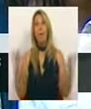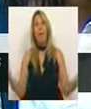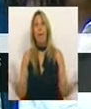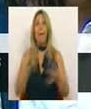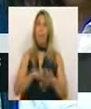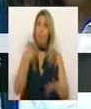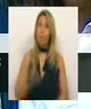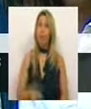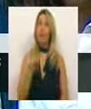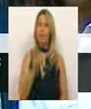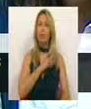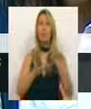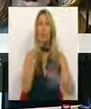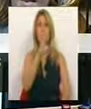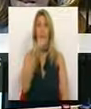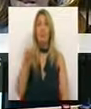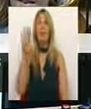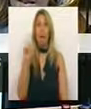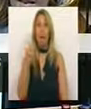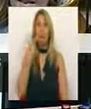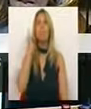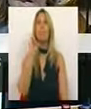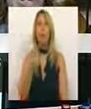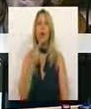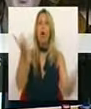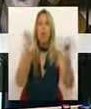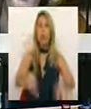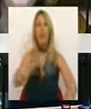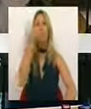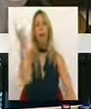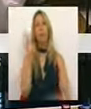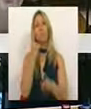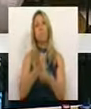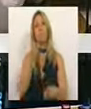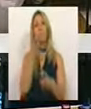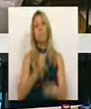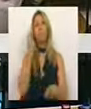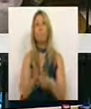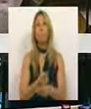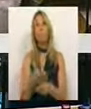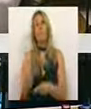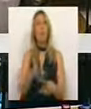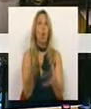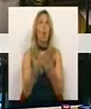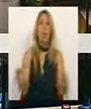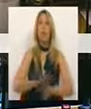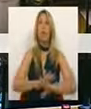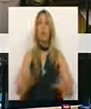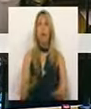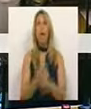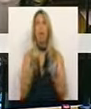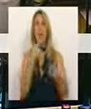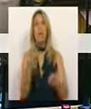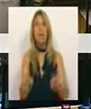senhor deputado Carlos Pereira é forçado a insistir nesta narrativa, que a situação já está resolvida, porque disse e anunciou